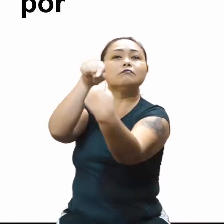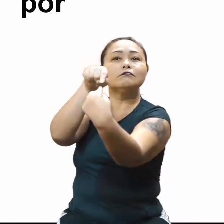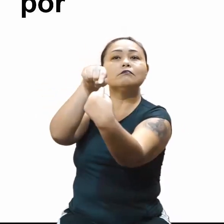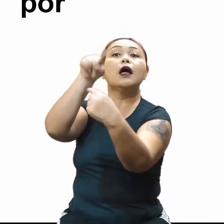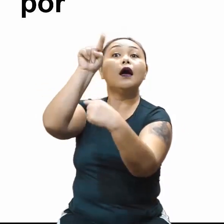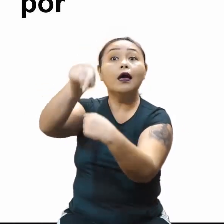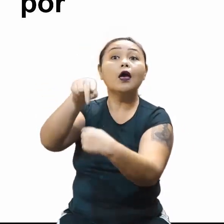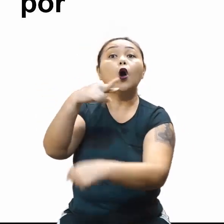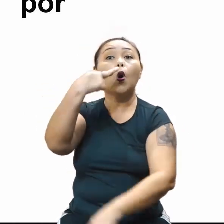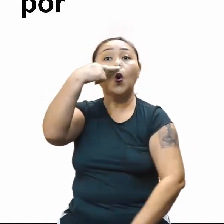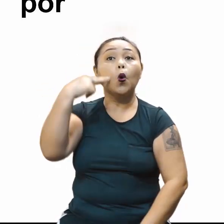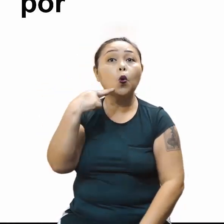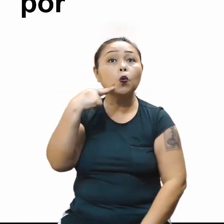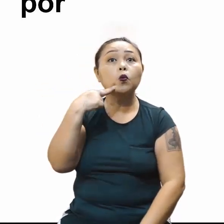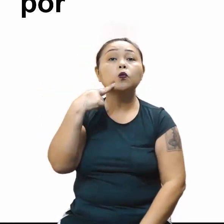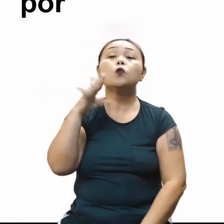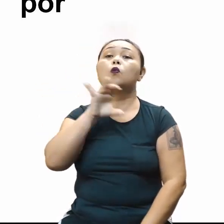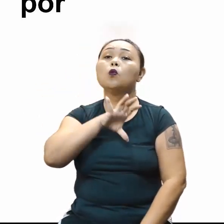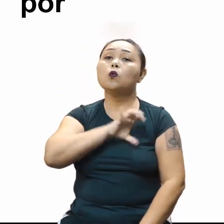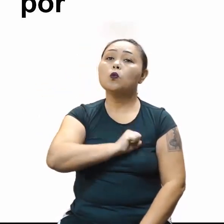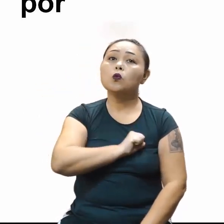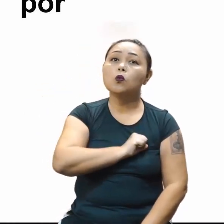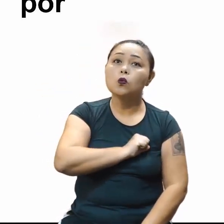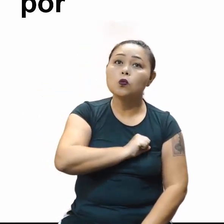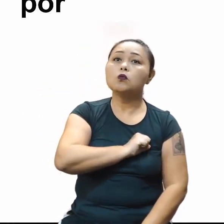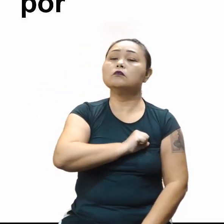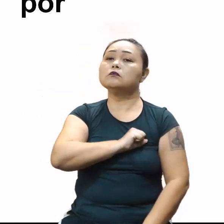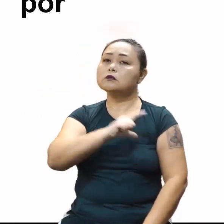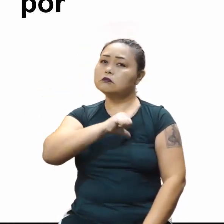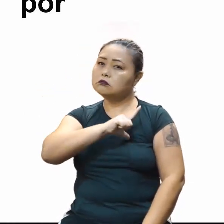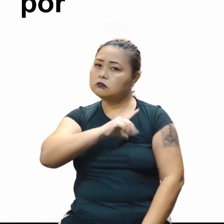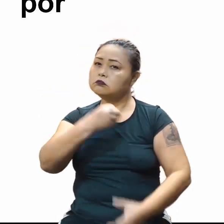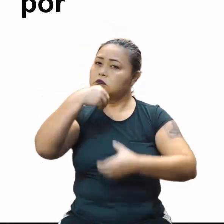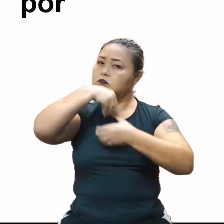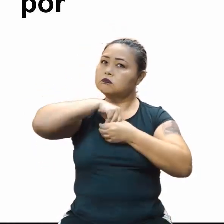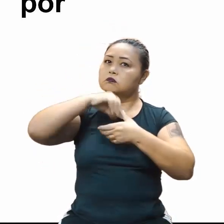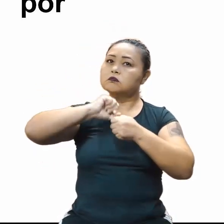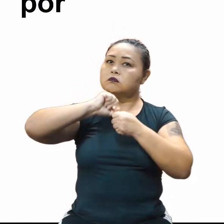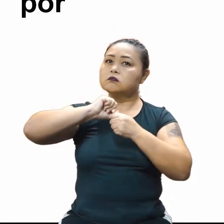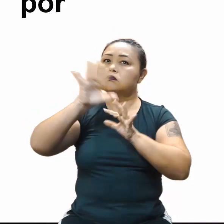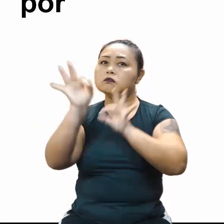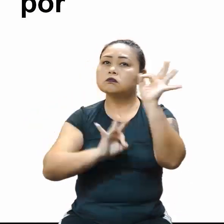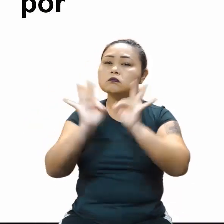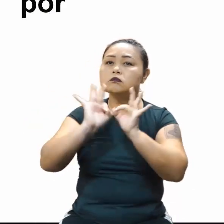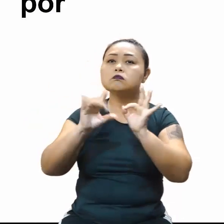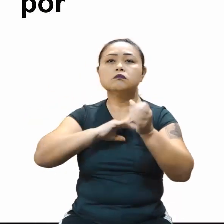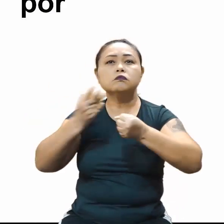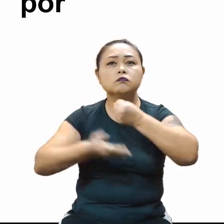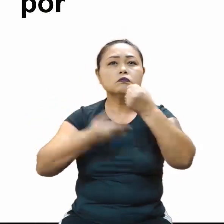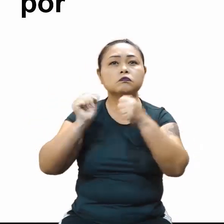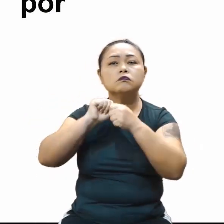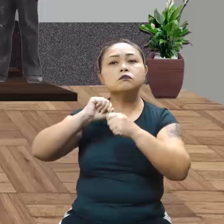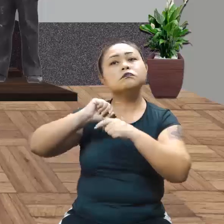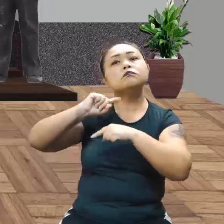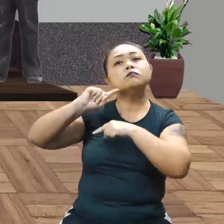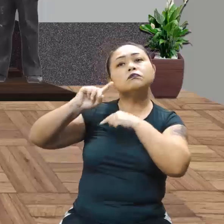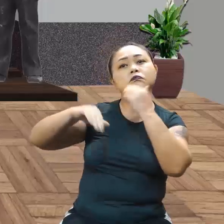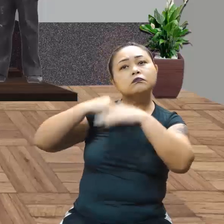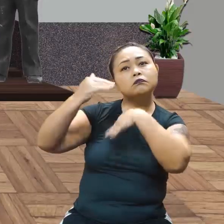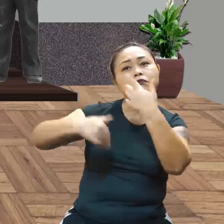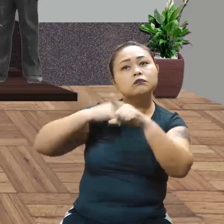Rondon. O amor por princípio, a ordem por base e o progresso por fim.